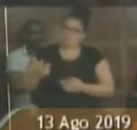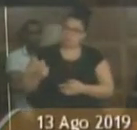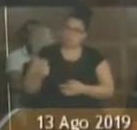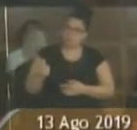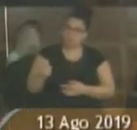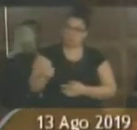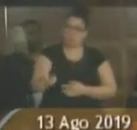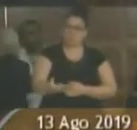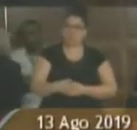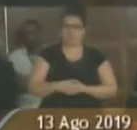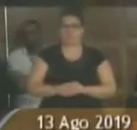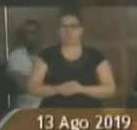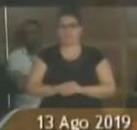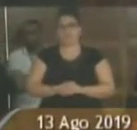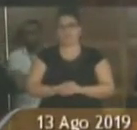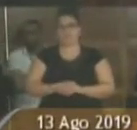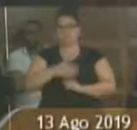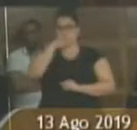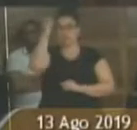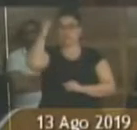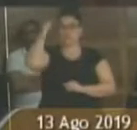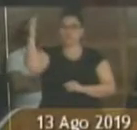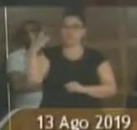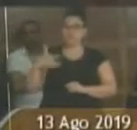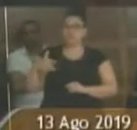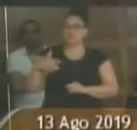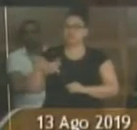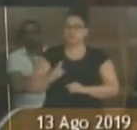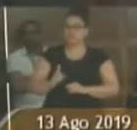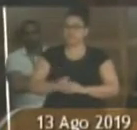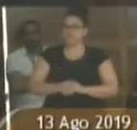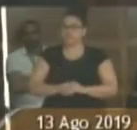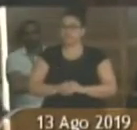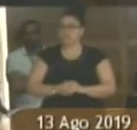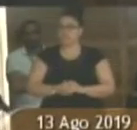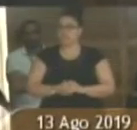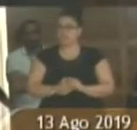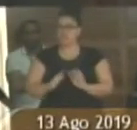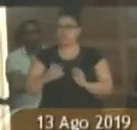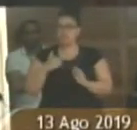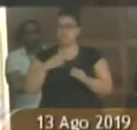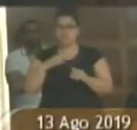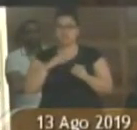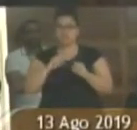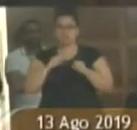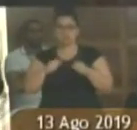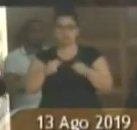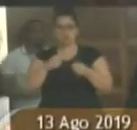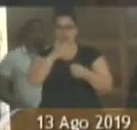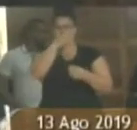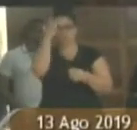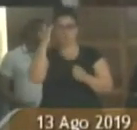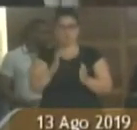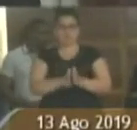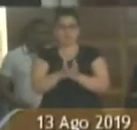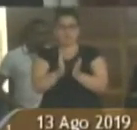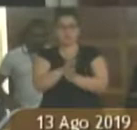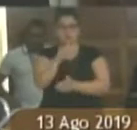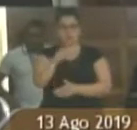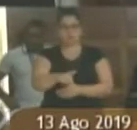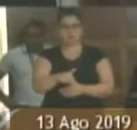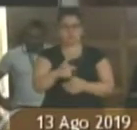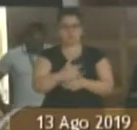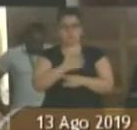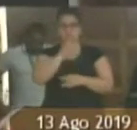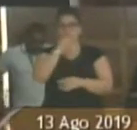não, eu fico com pena. Deus abençoe. Mas eu estou aqui para defender os menos favorecidos dessa cidade.